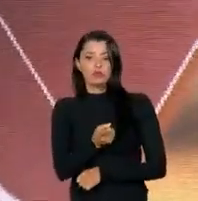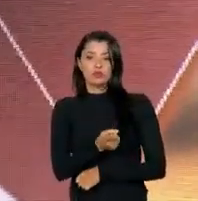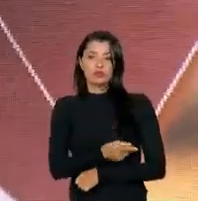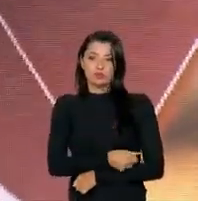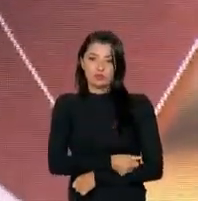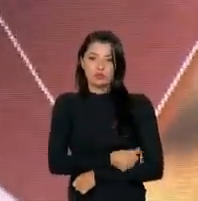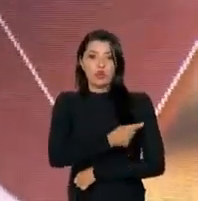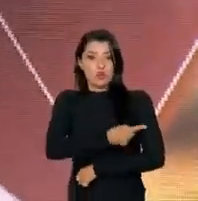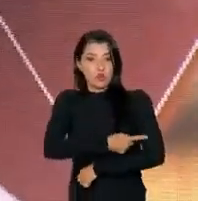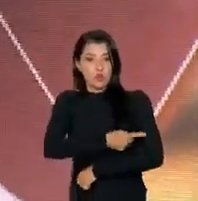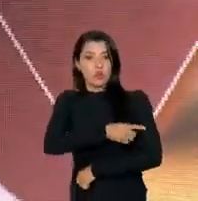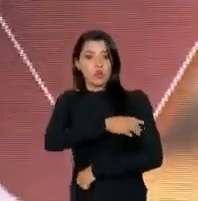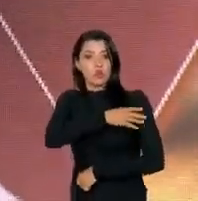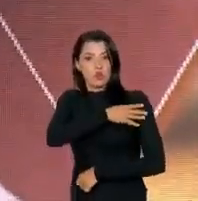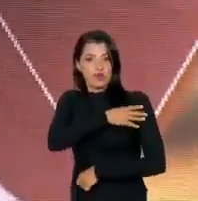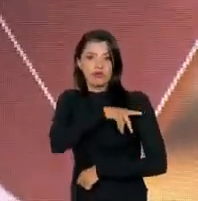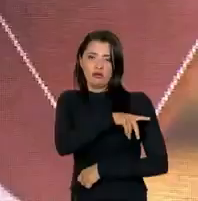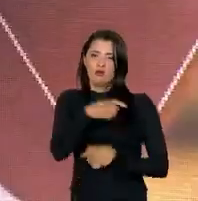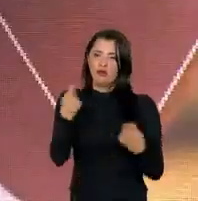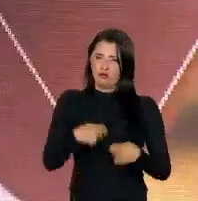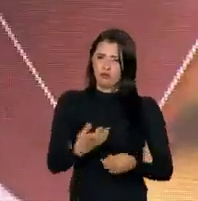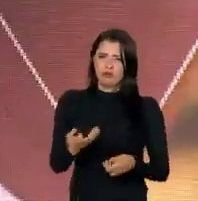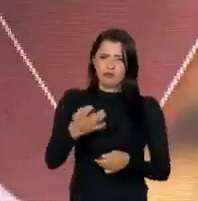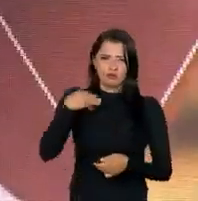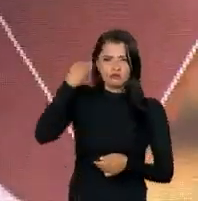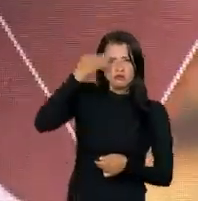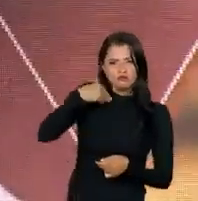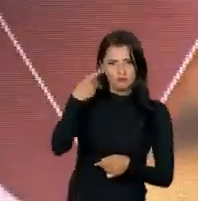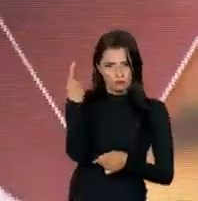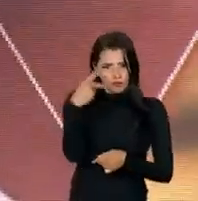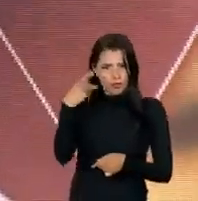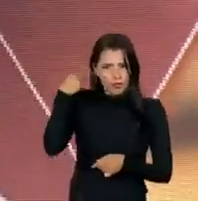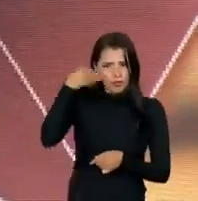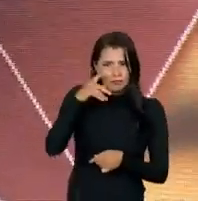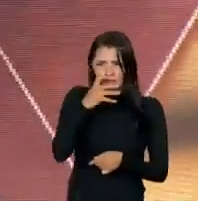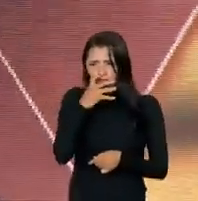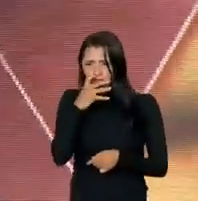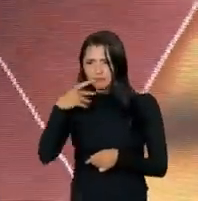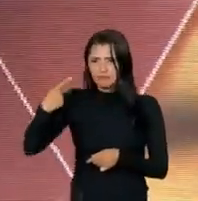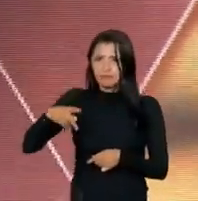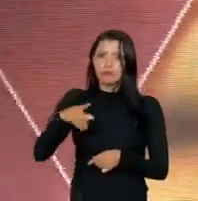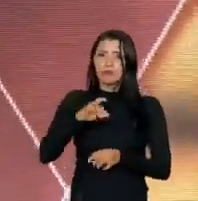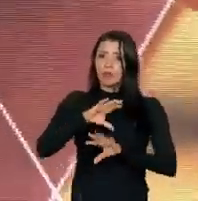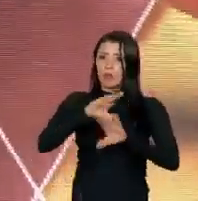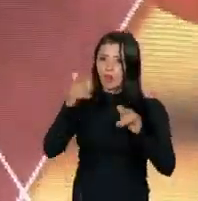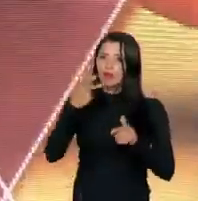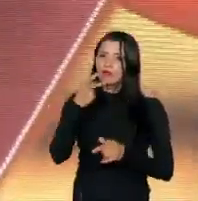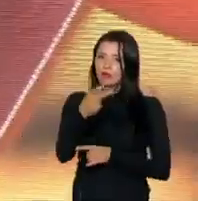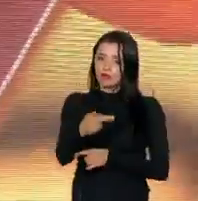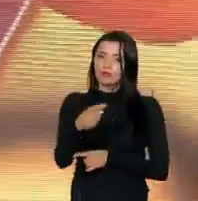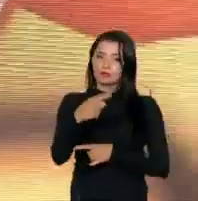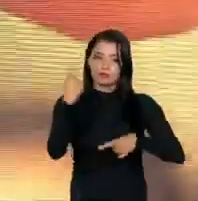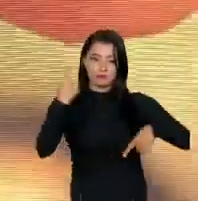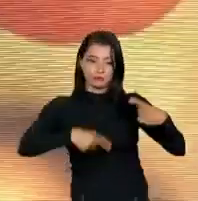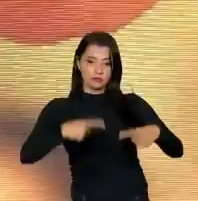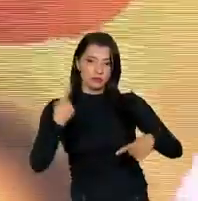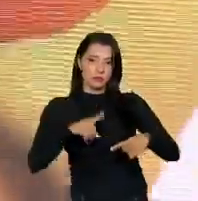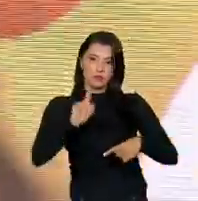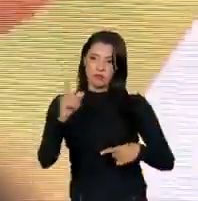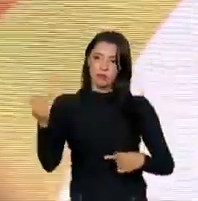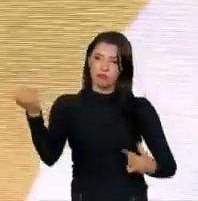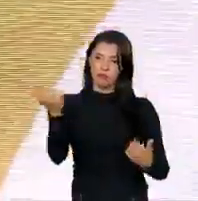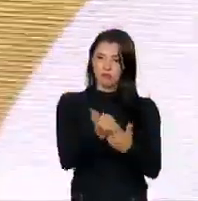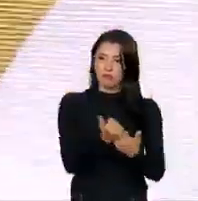gente quer fazer da experiência de vocês. Eu quero aqui deixar muito claro que essa política não é para